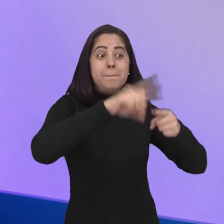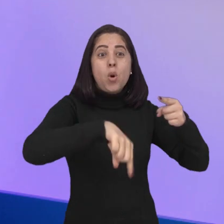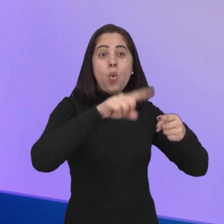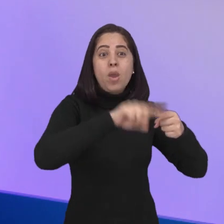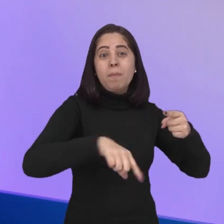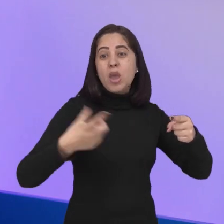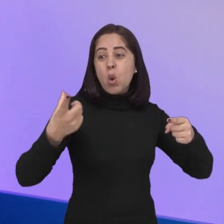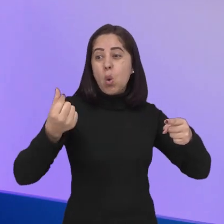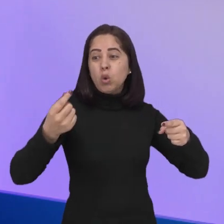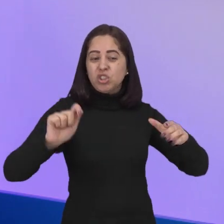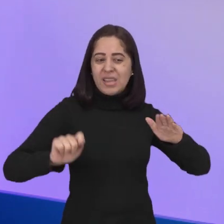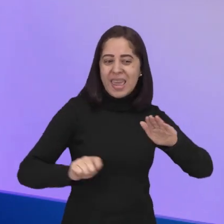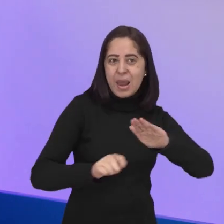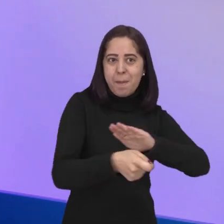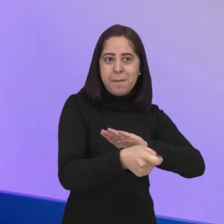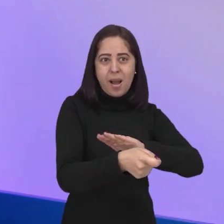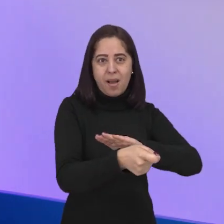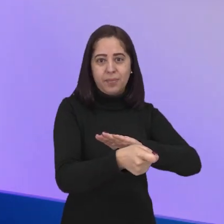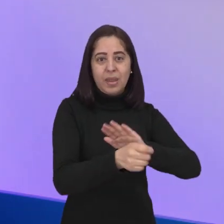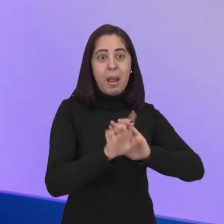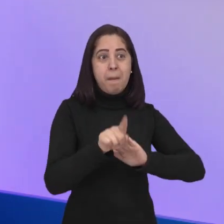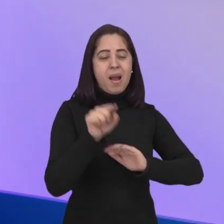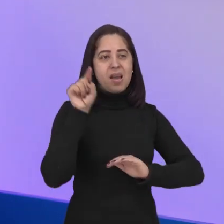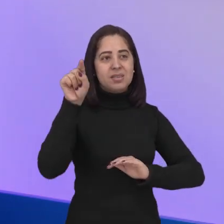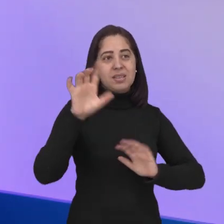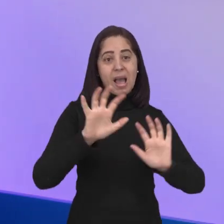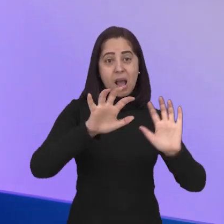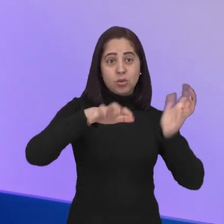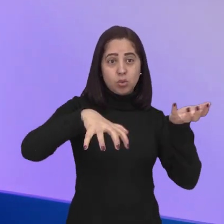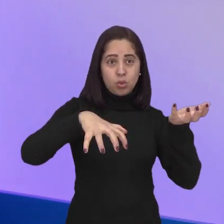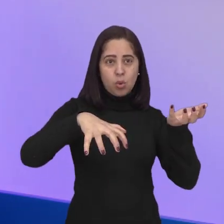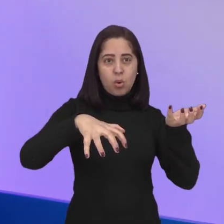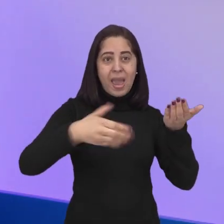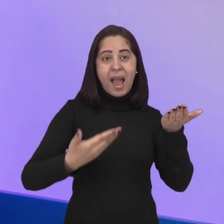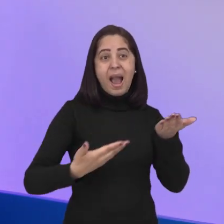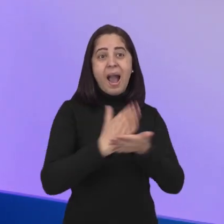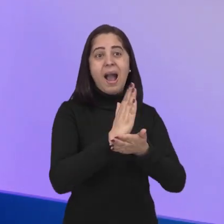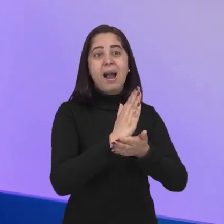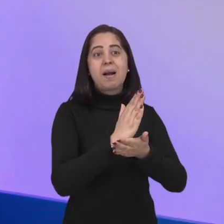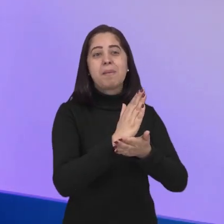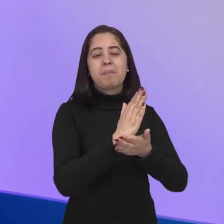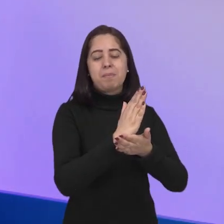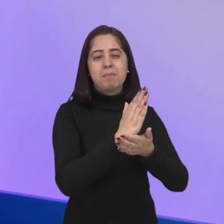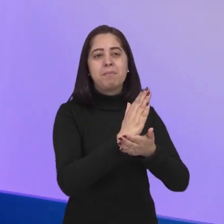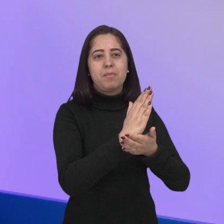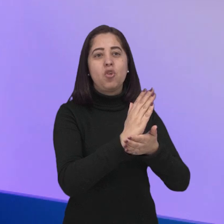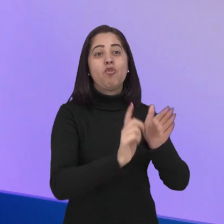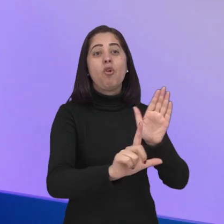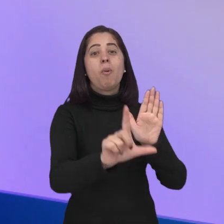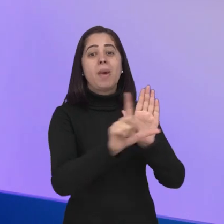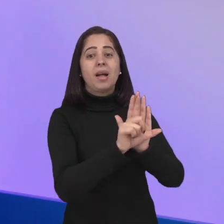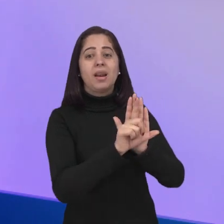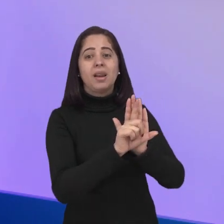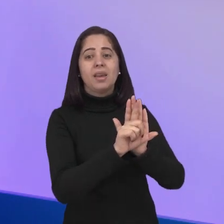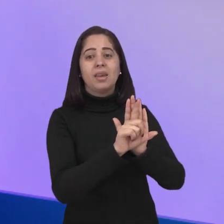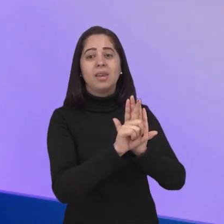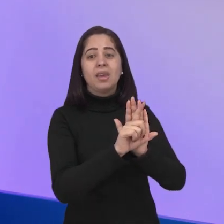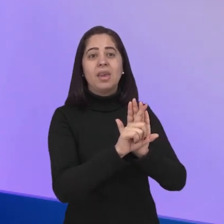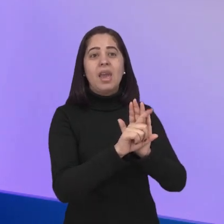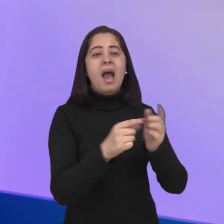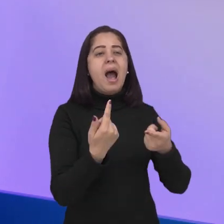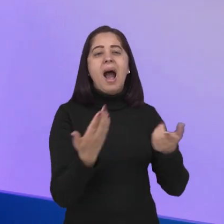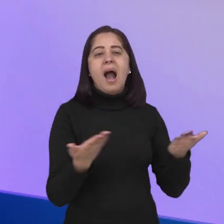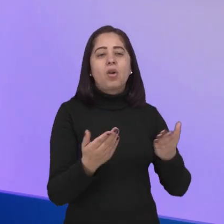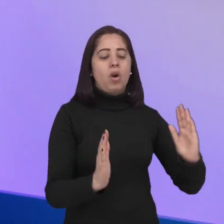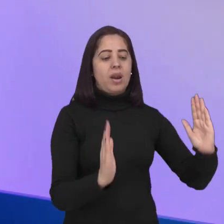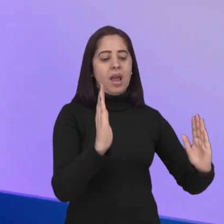Congresso Nacional ele aprovou uma reforma política, reforma eleitoral, diminuindo em metade do tempo da campanha, que antes eram 90,